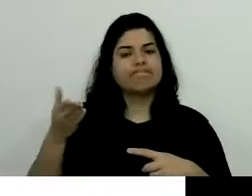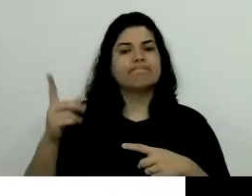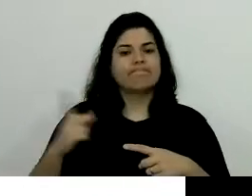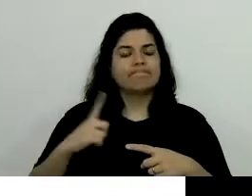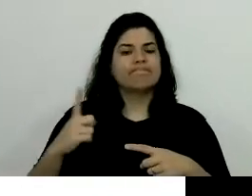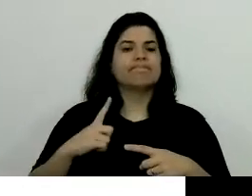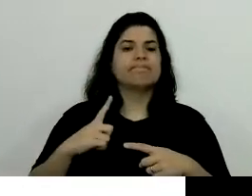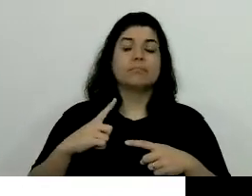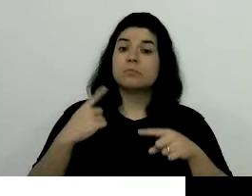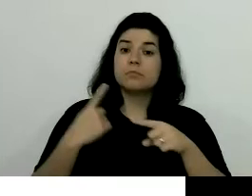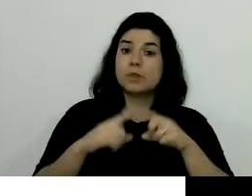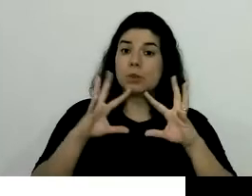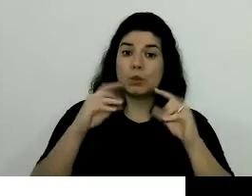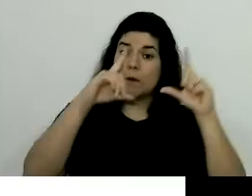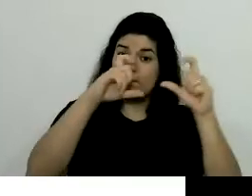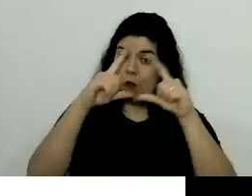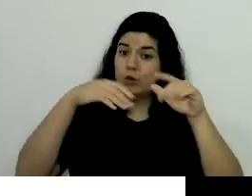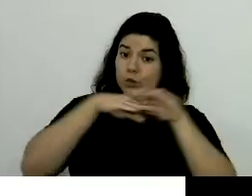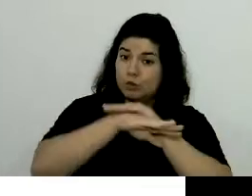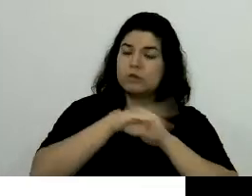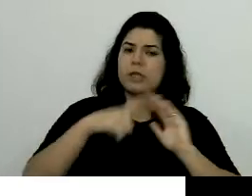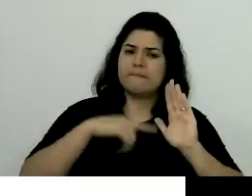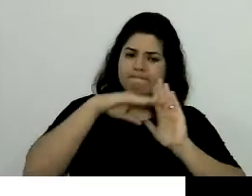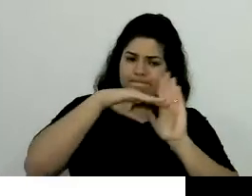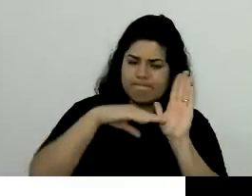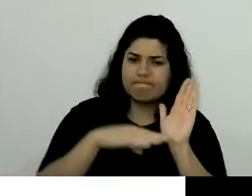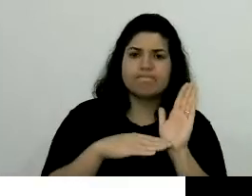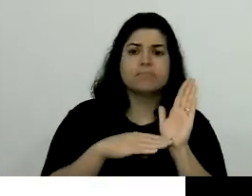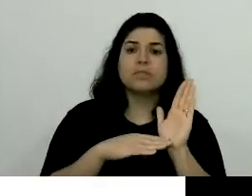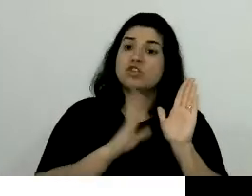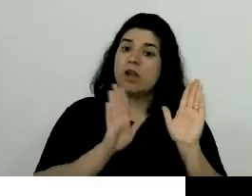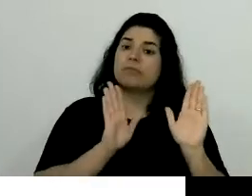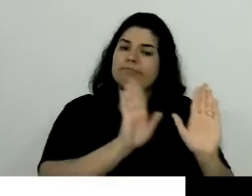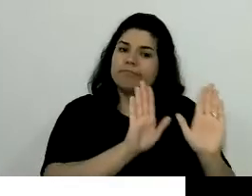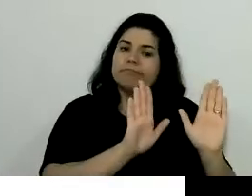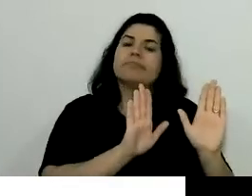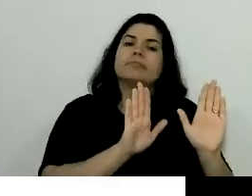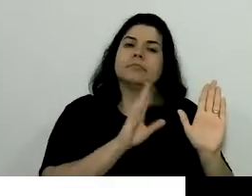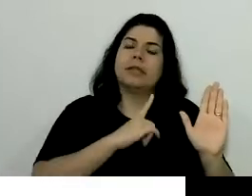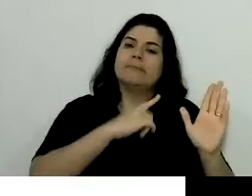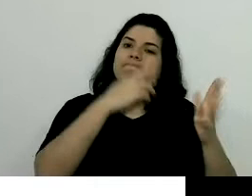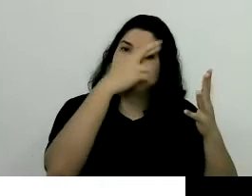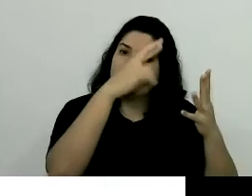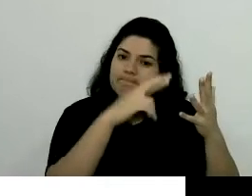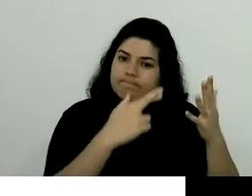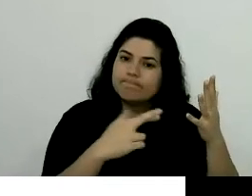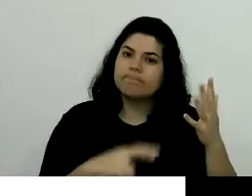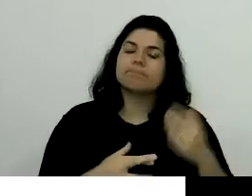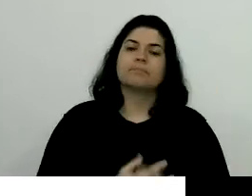todo o acervo catalogado e tratado, ele está permanentemente sendo revisado.